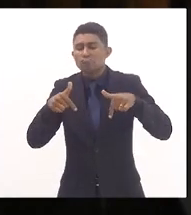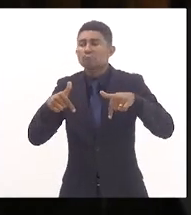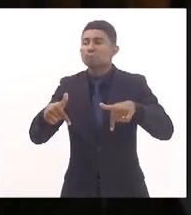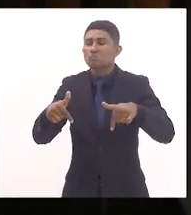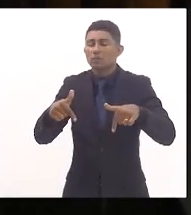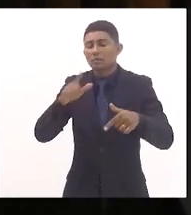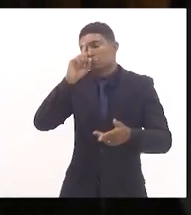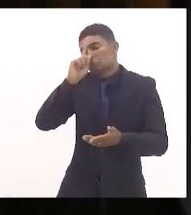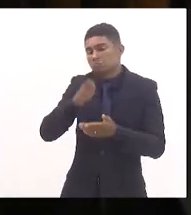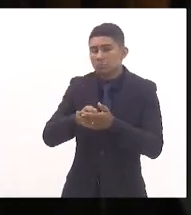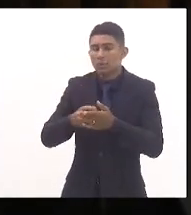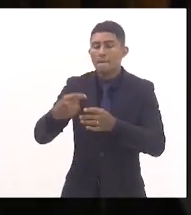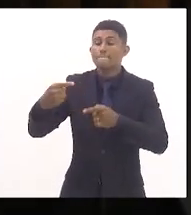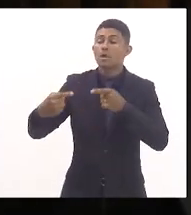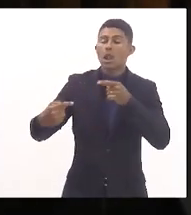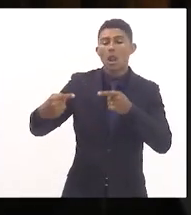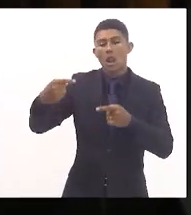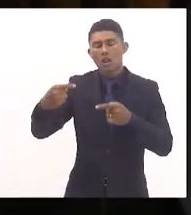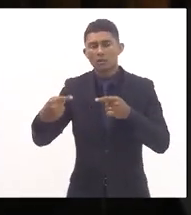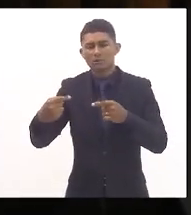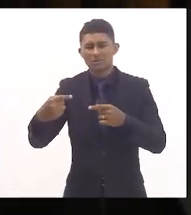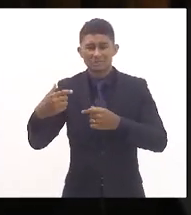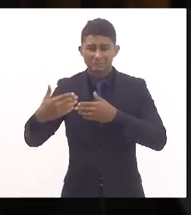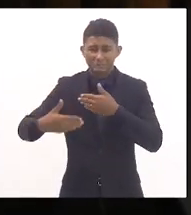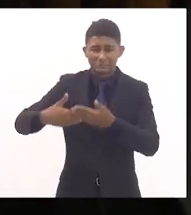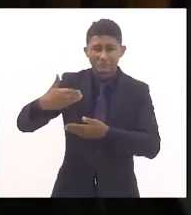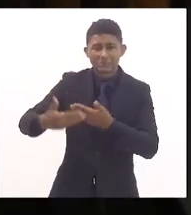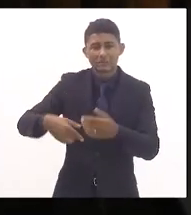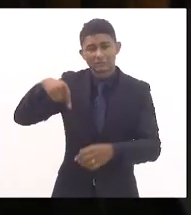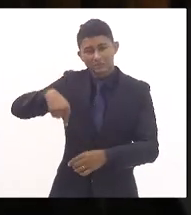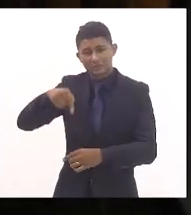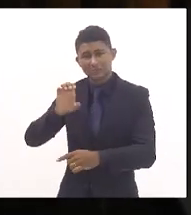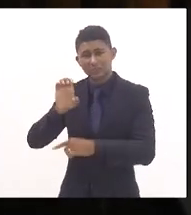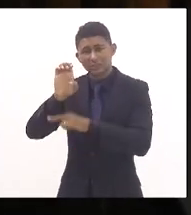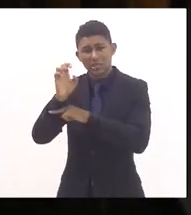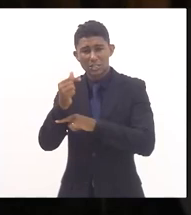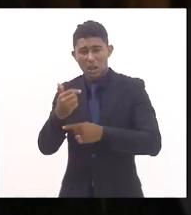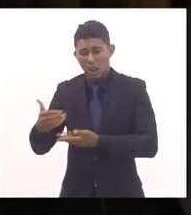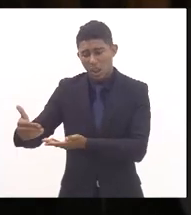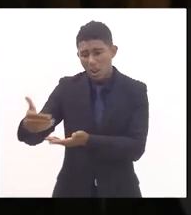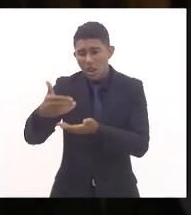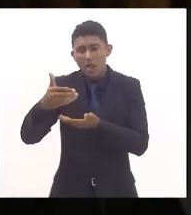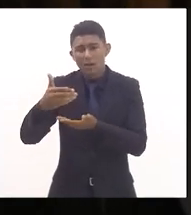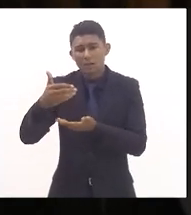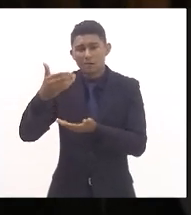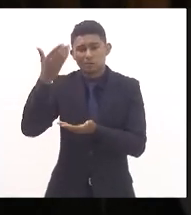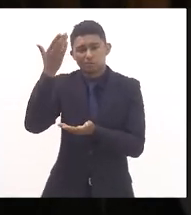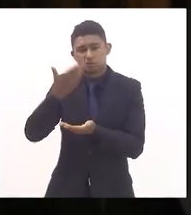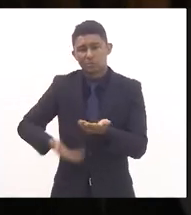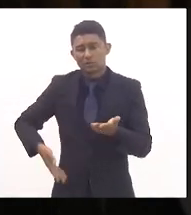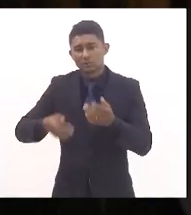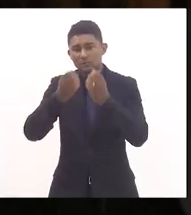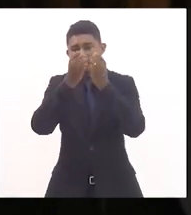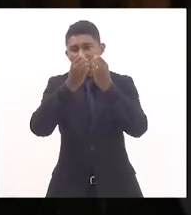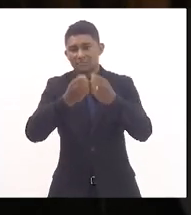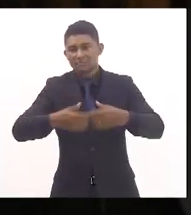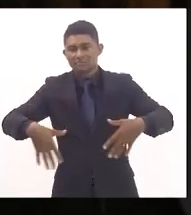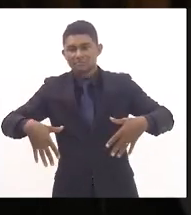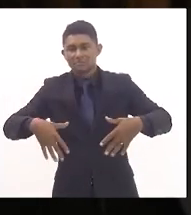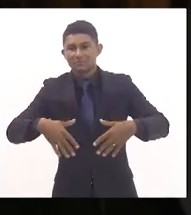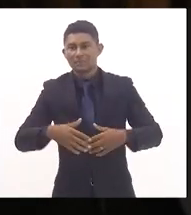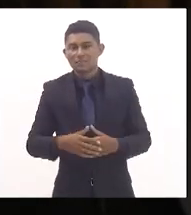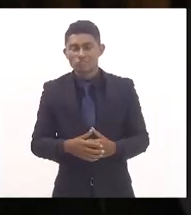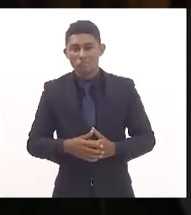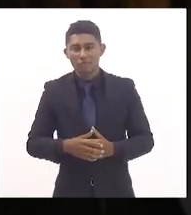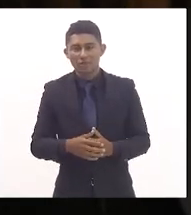ajudar graves prejuízos aos cofres do Estado E aí eu me pergunto se ela